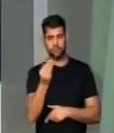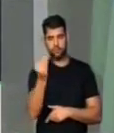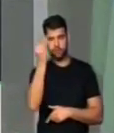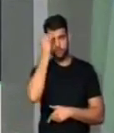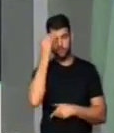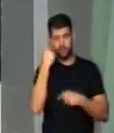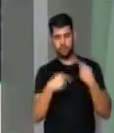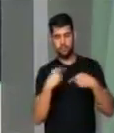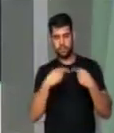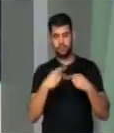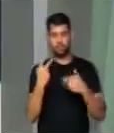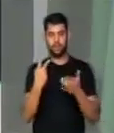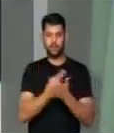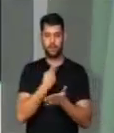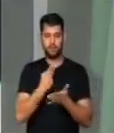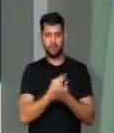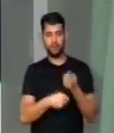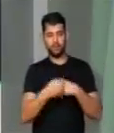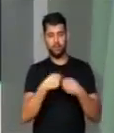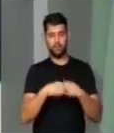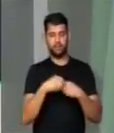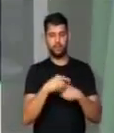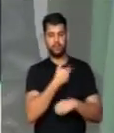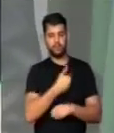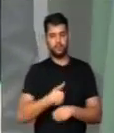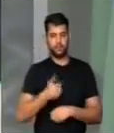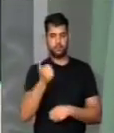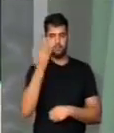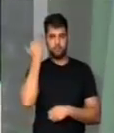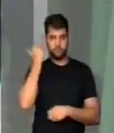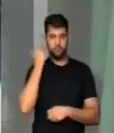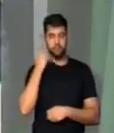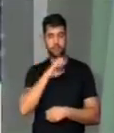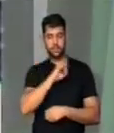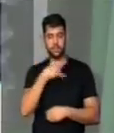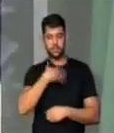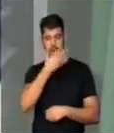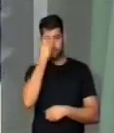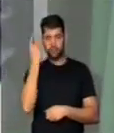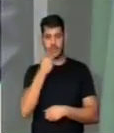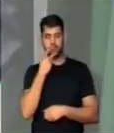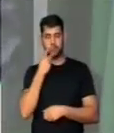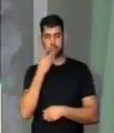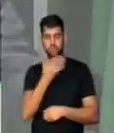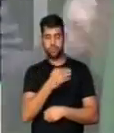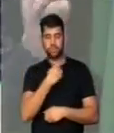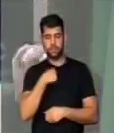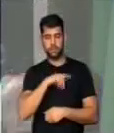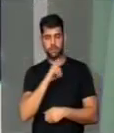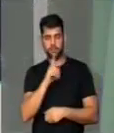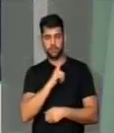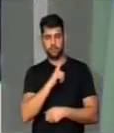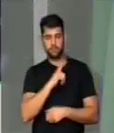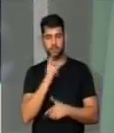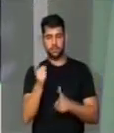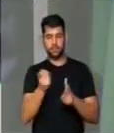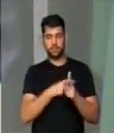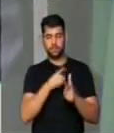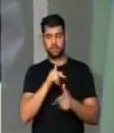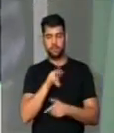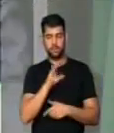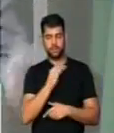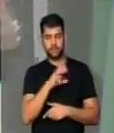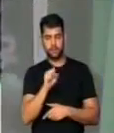de uma política econômica equivocada e incompetente do governo anterior. Esqueceu de dizer que nós temos um rombo na